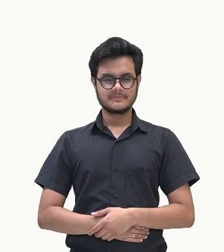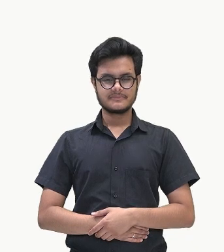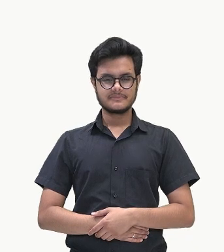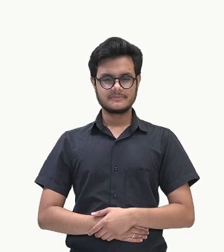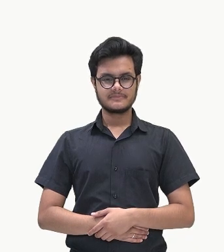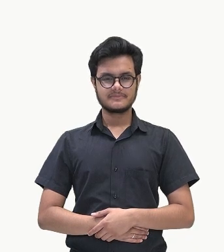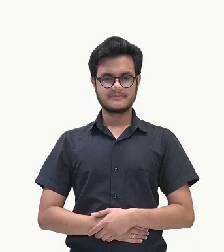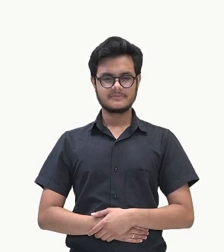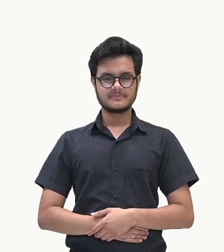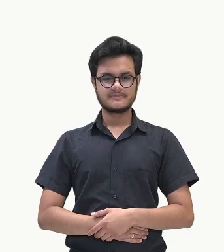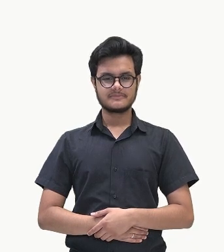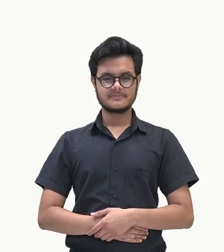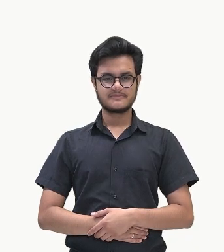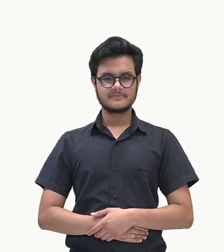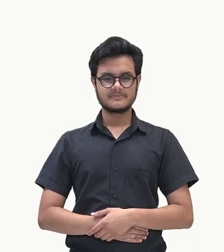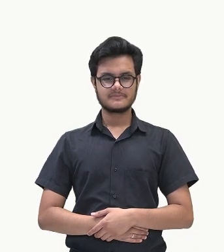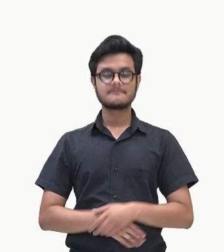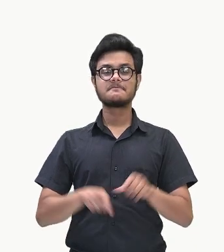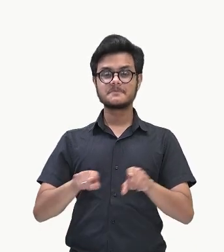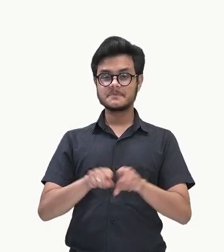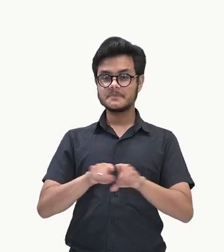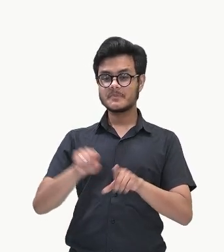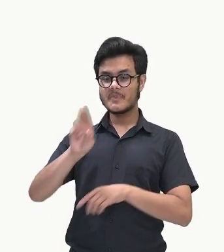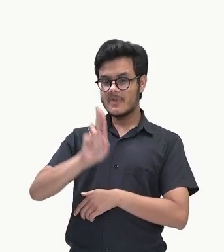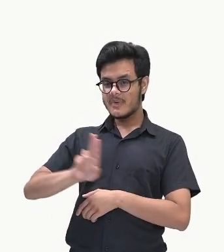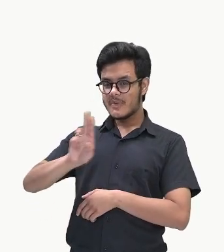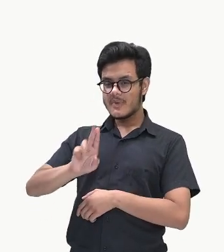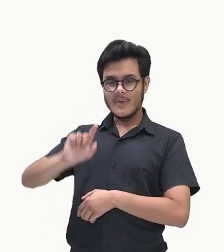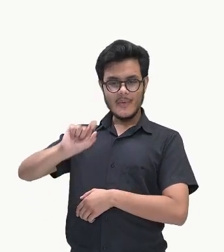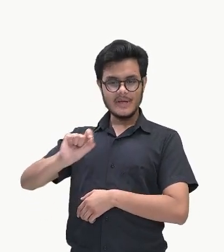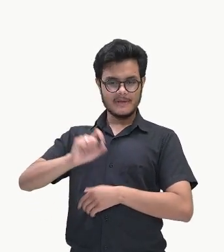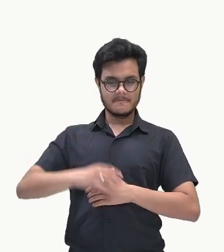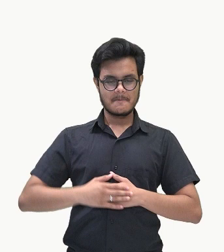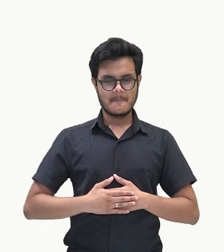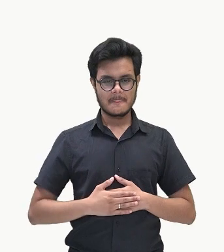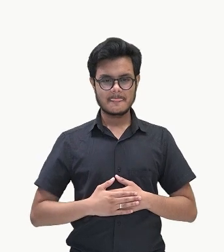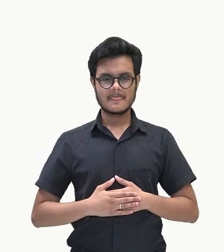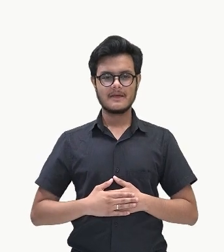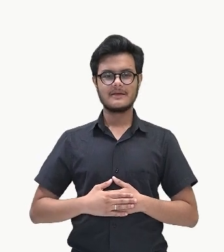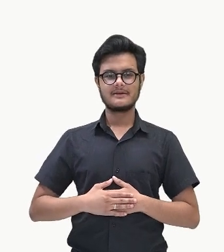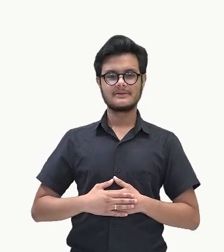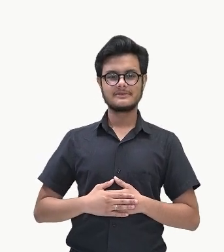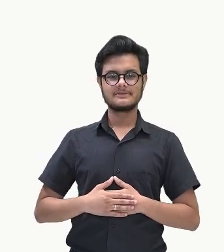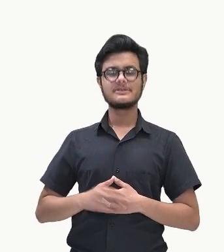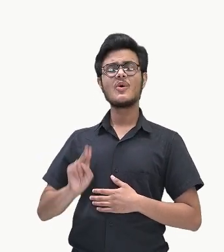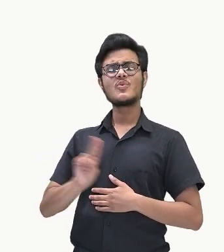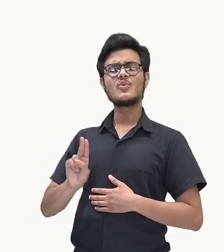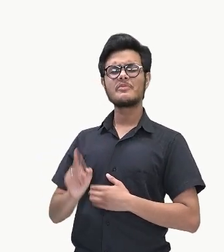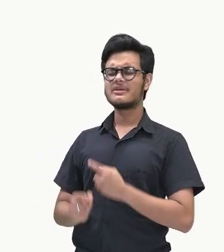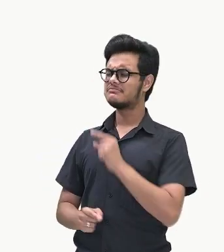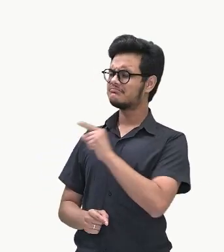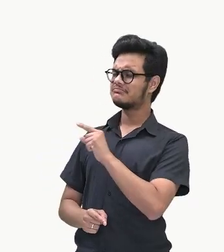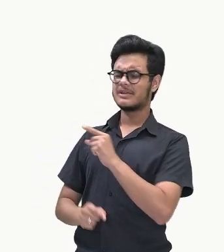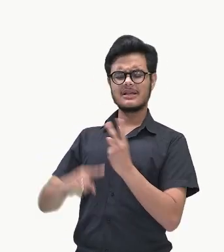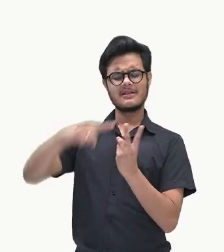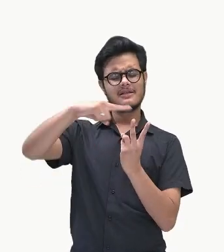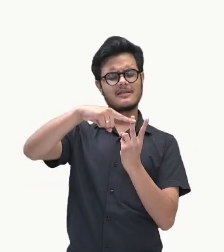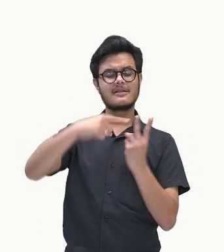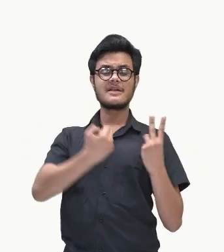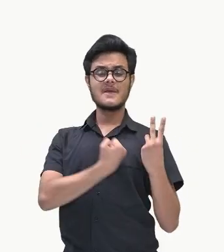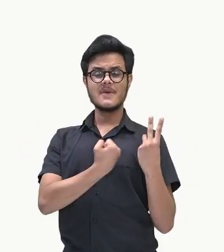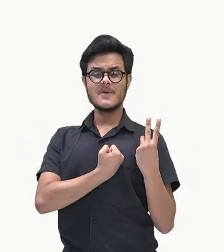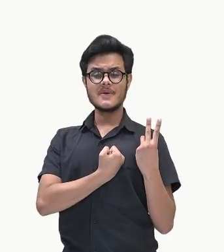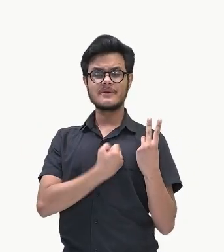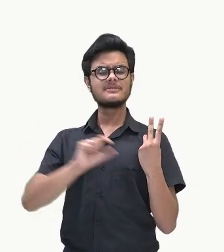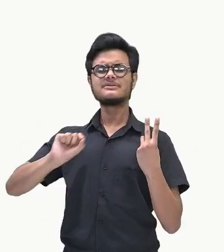Assim como nós também vamos utilizar muito, por exemplo, ó, o nome deste número que está dentro da raiz, que é o